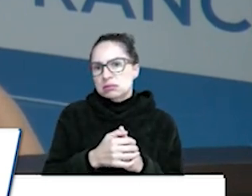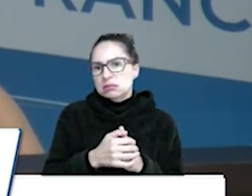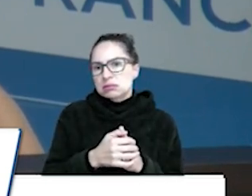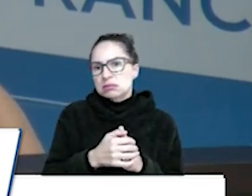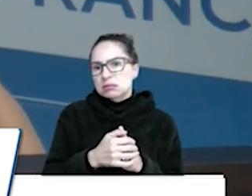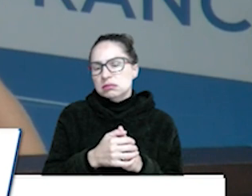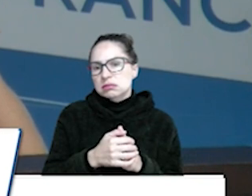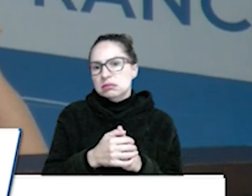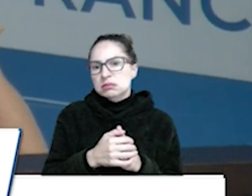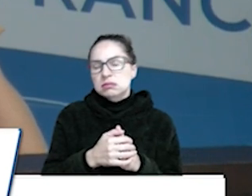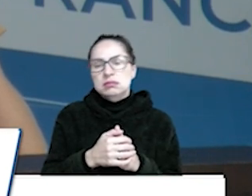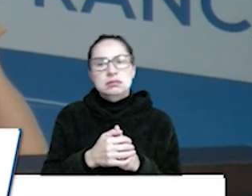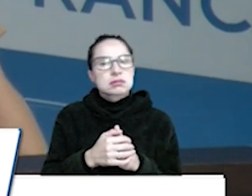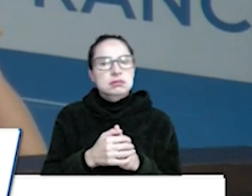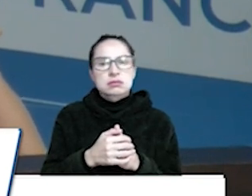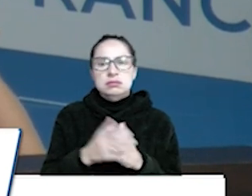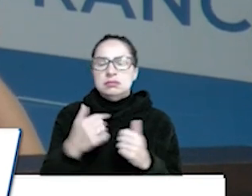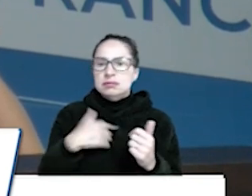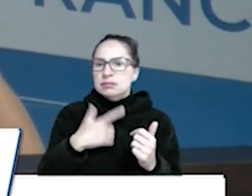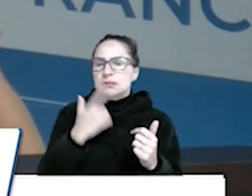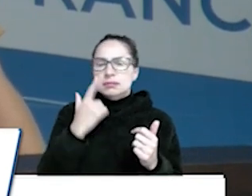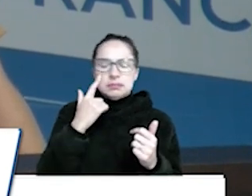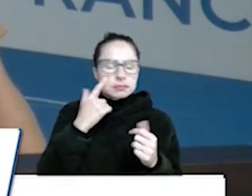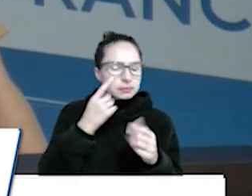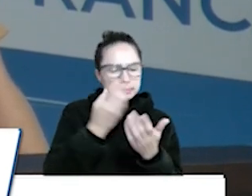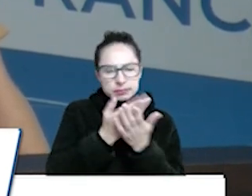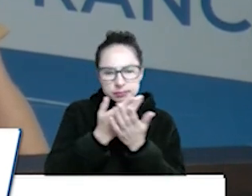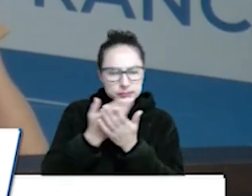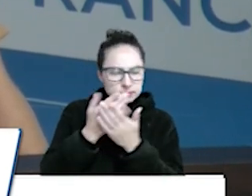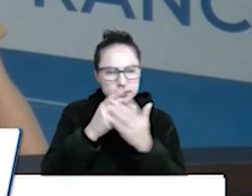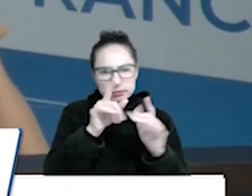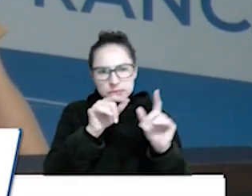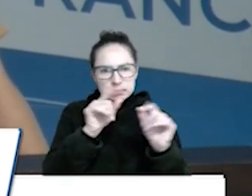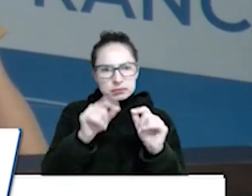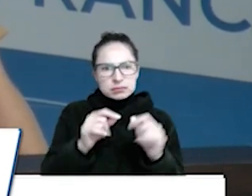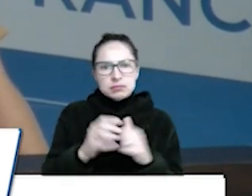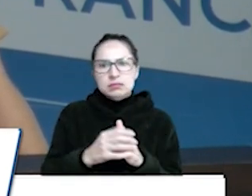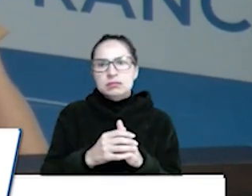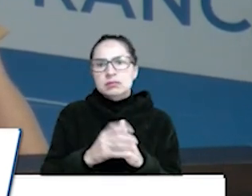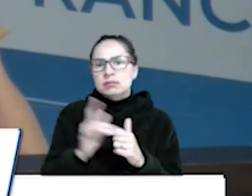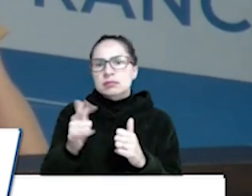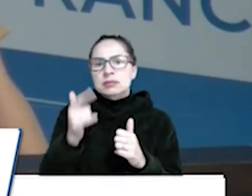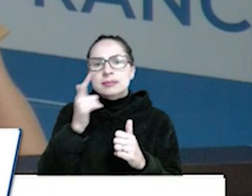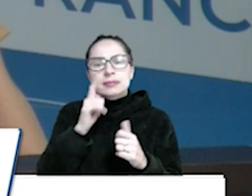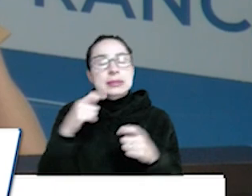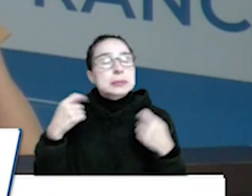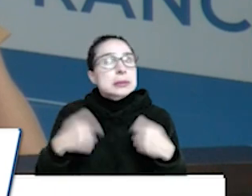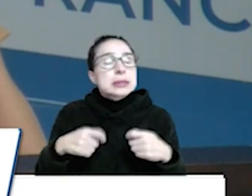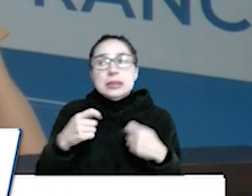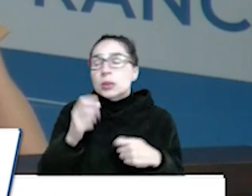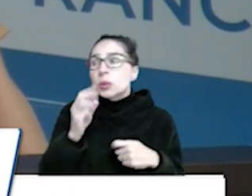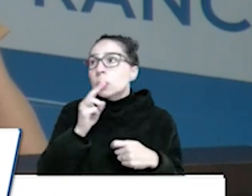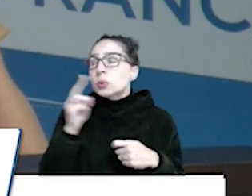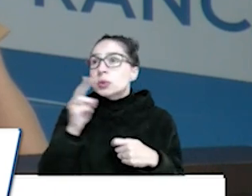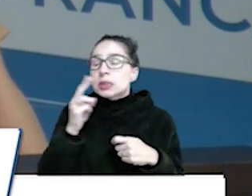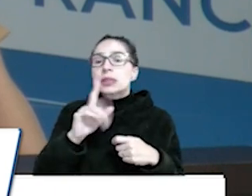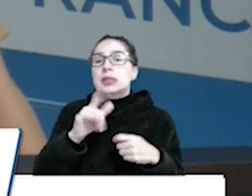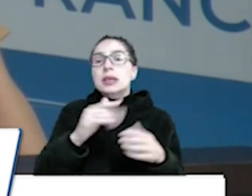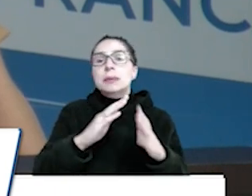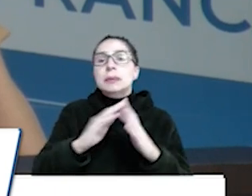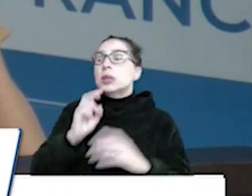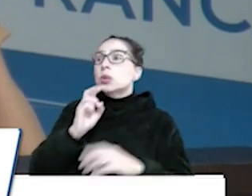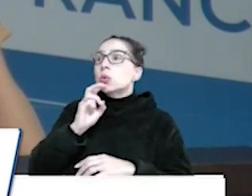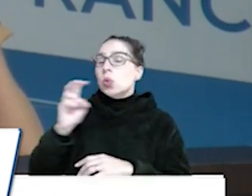Nós temos feito esse mapeamento por uma extrema necessidade, um pedido de socorro para que a